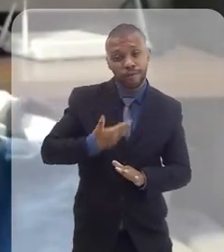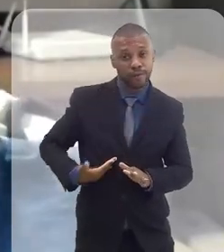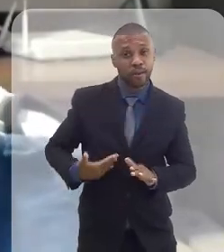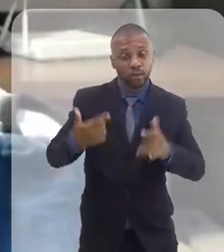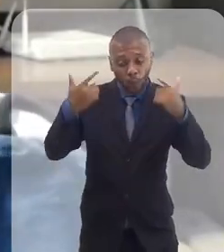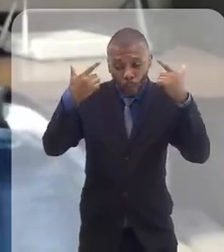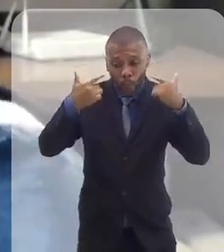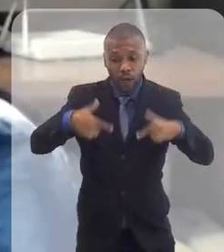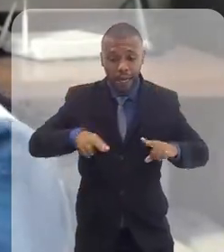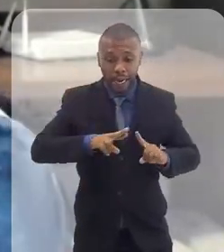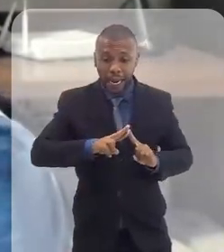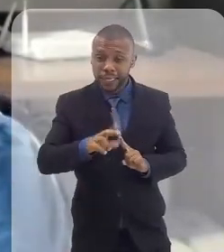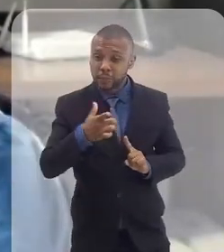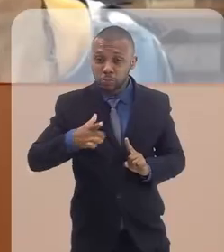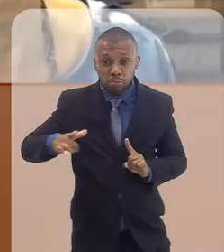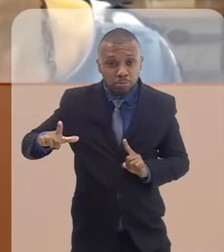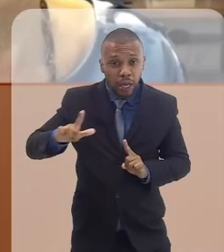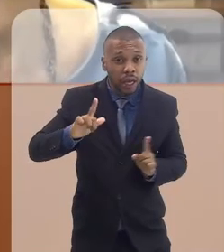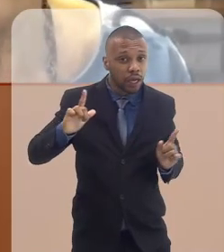Brasil é Estado laico.